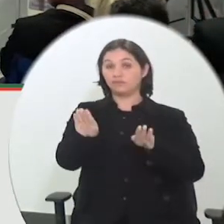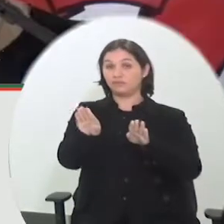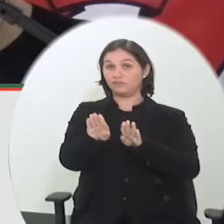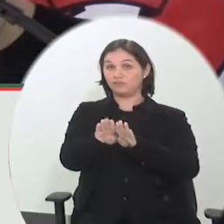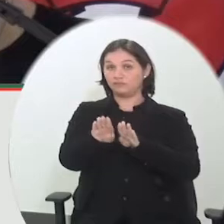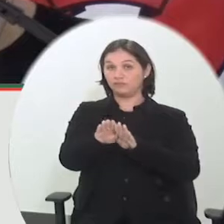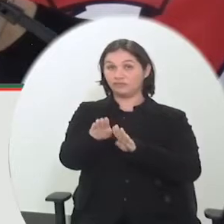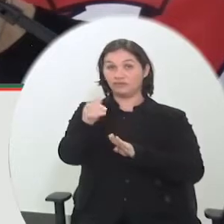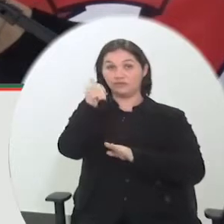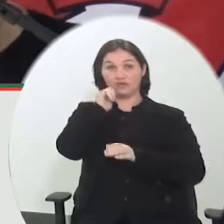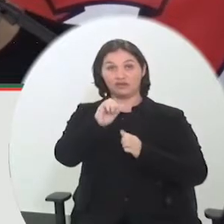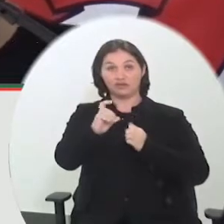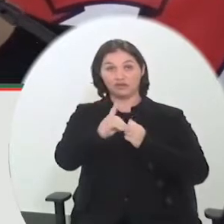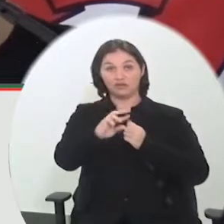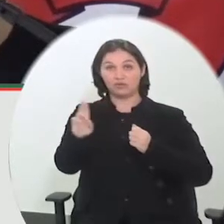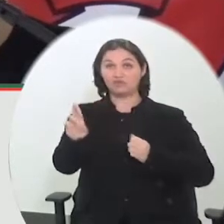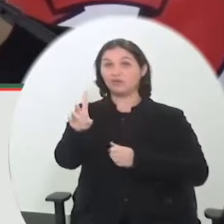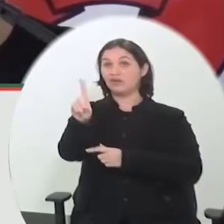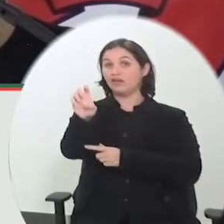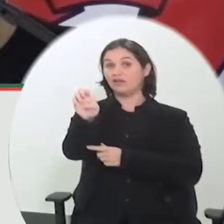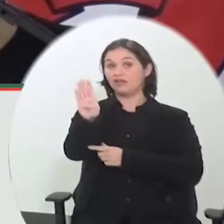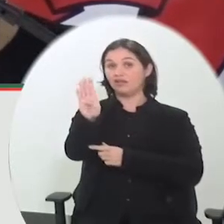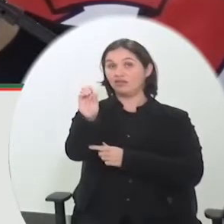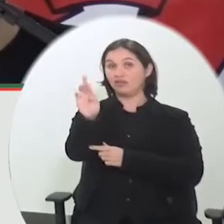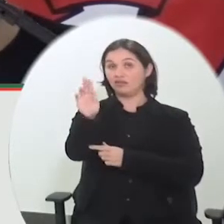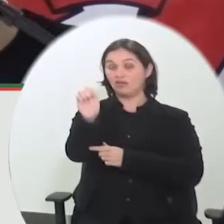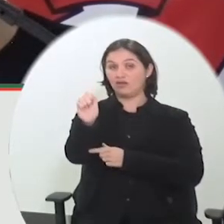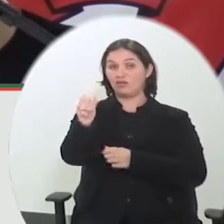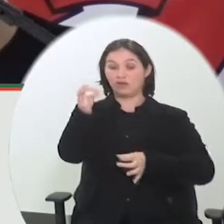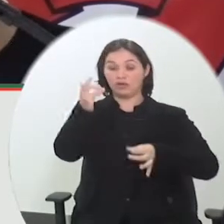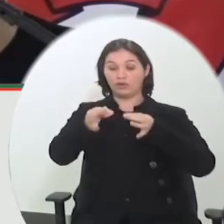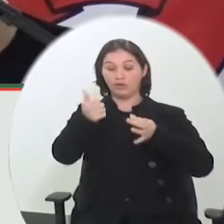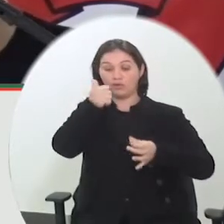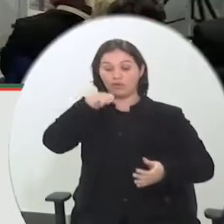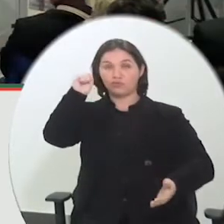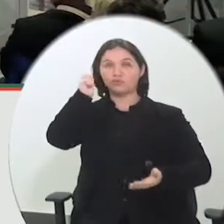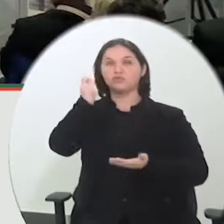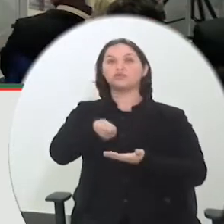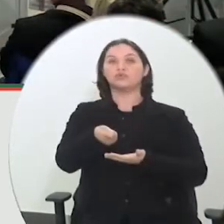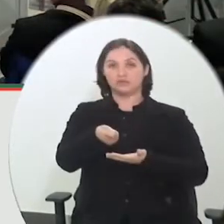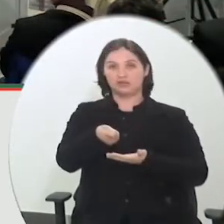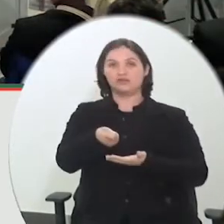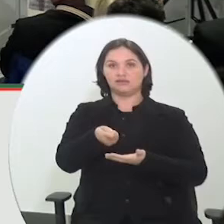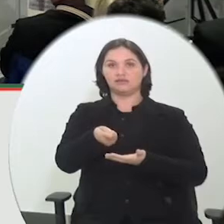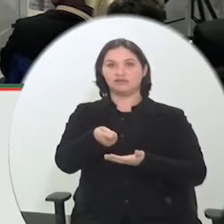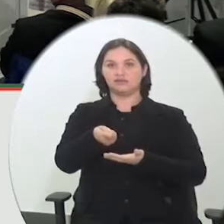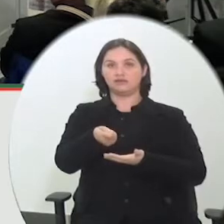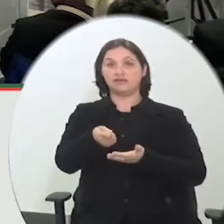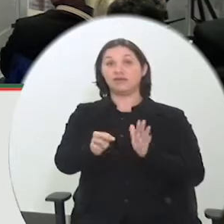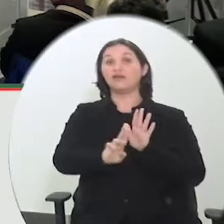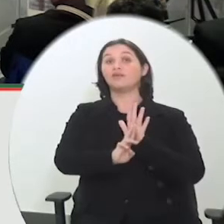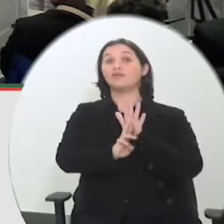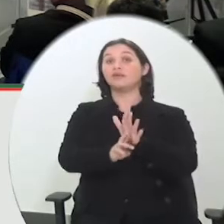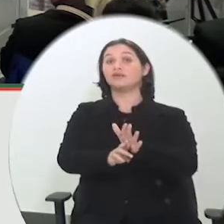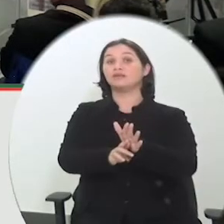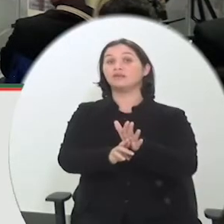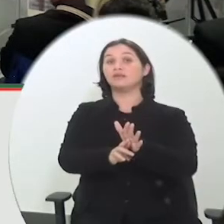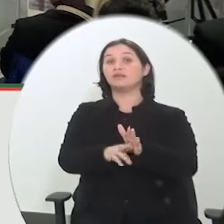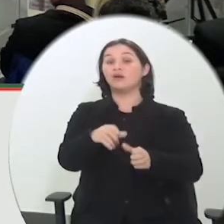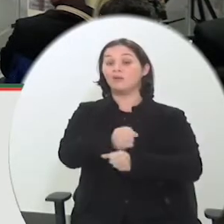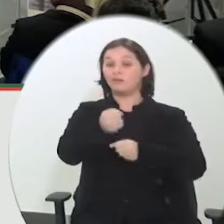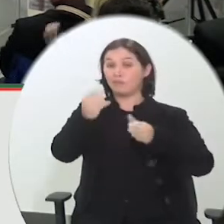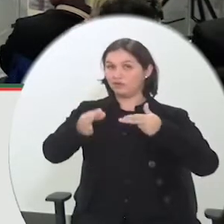Excelentíssima doutora Débora Zanini, juíza da Vara de Execuções Penais, neste ato representando o Poder Judiciário da Comarca de